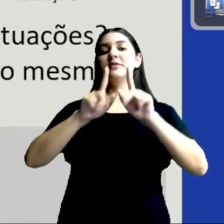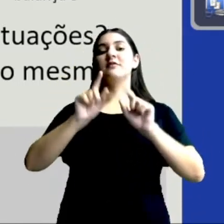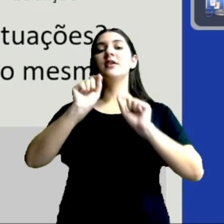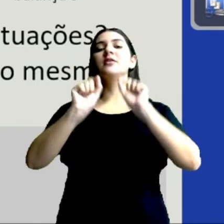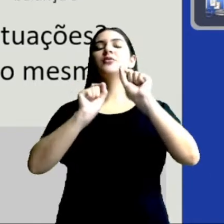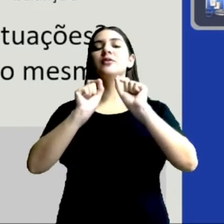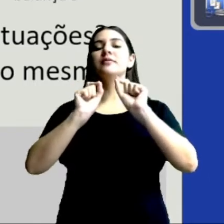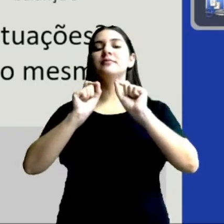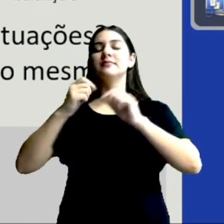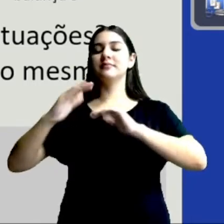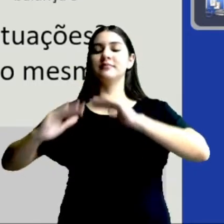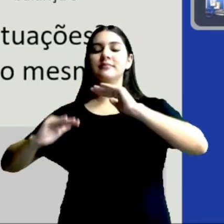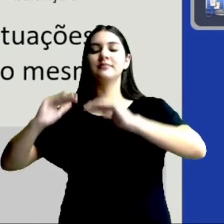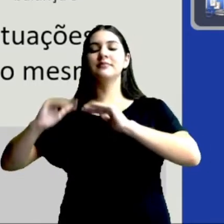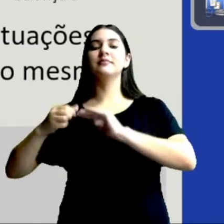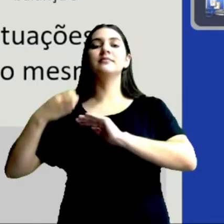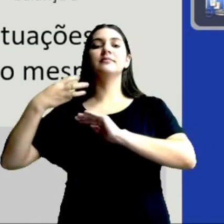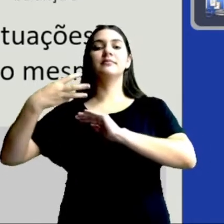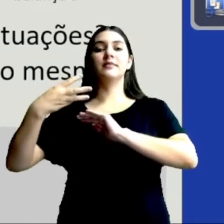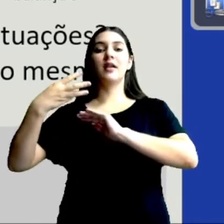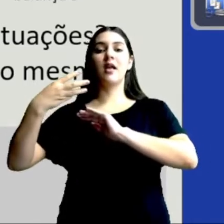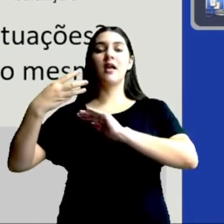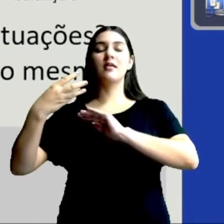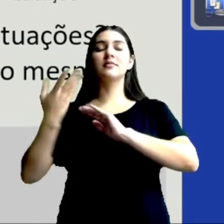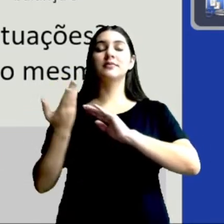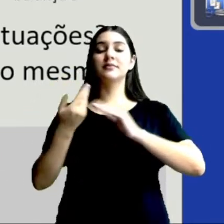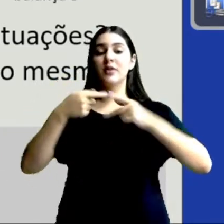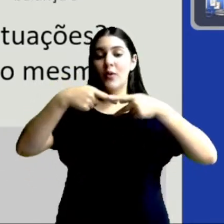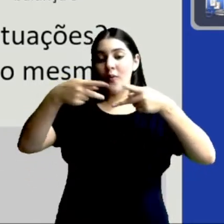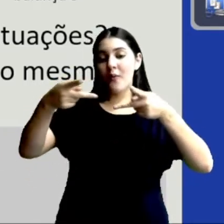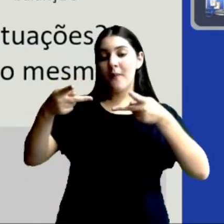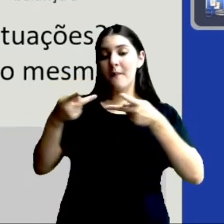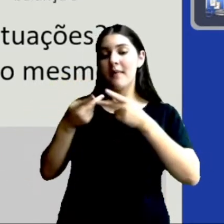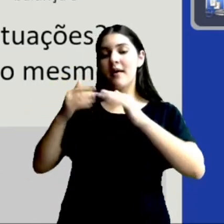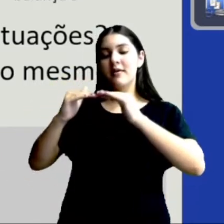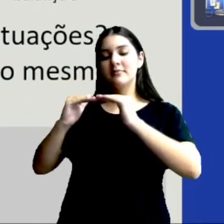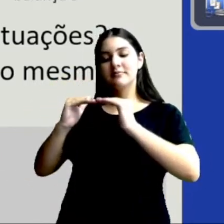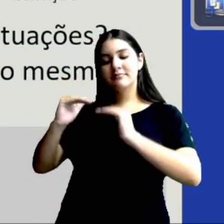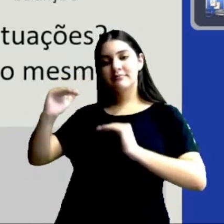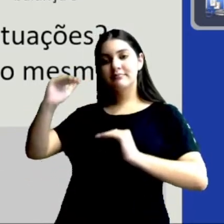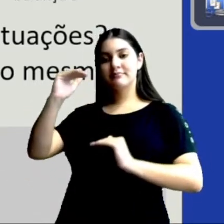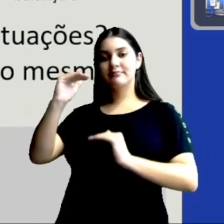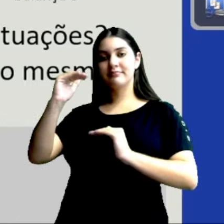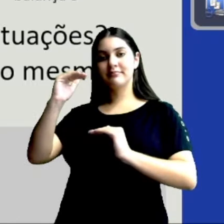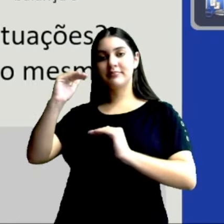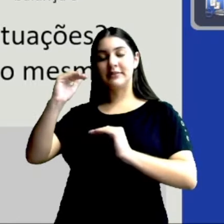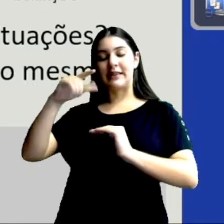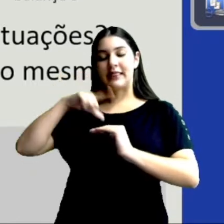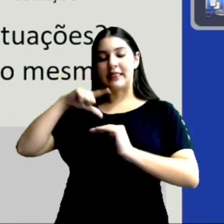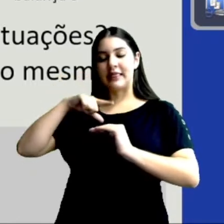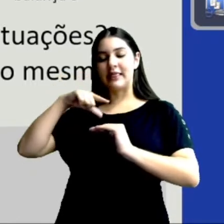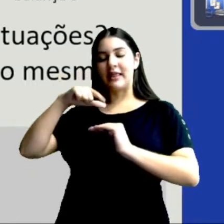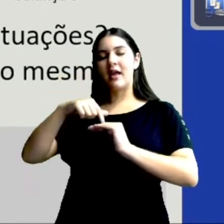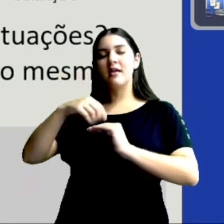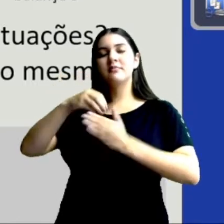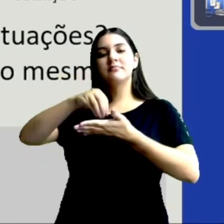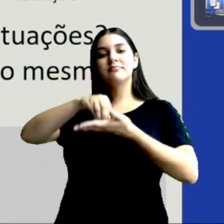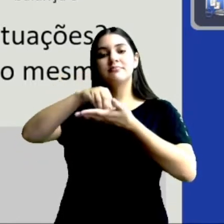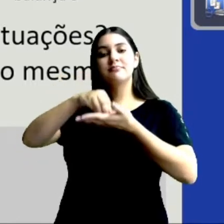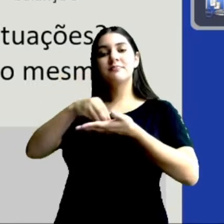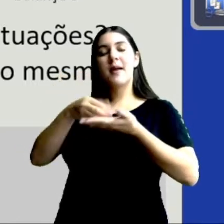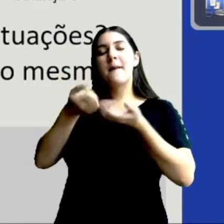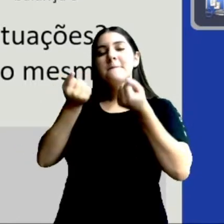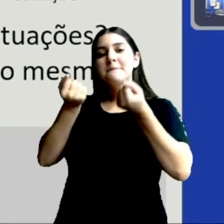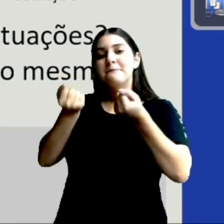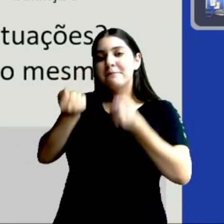balança 3. O prato que fica no nível mais baixo, ele tem um peso maior do